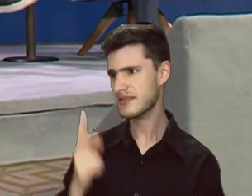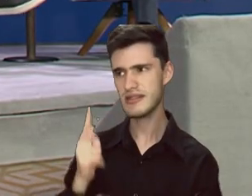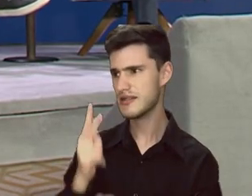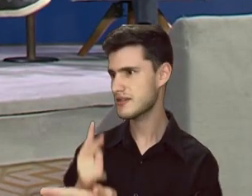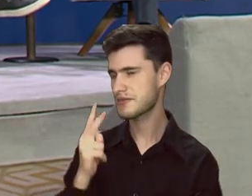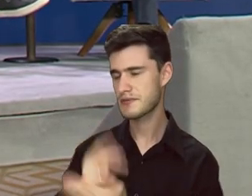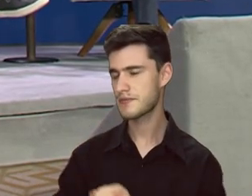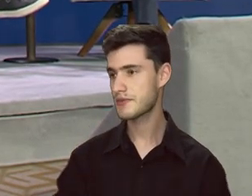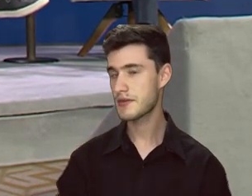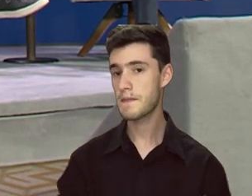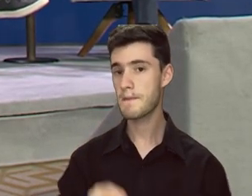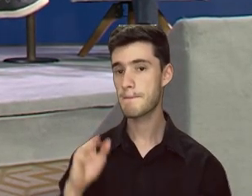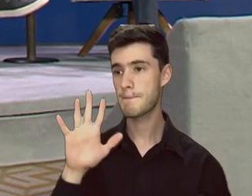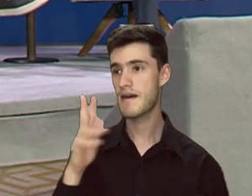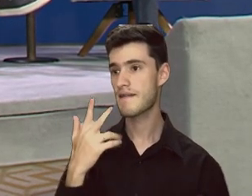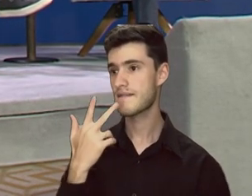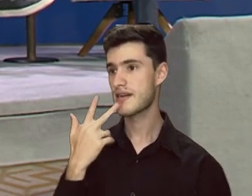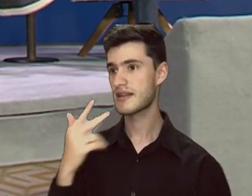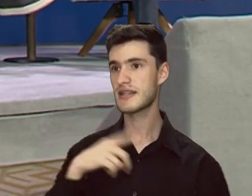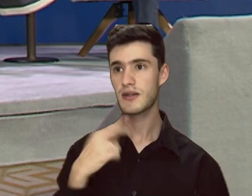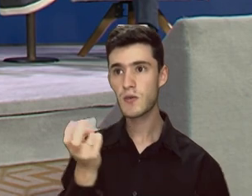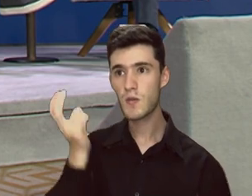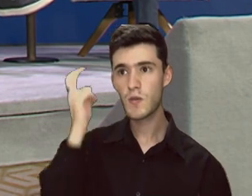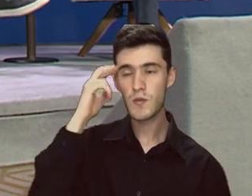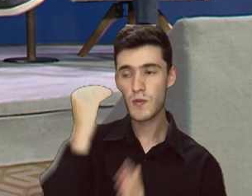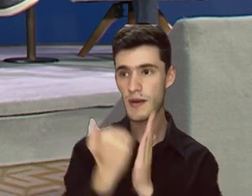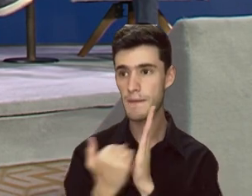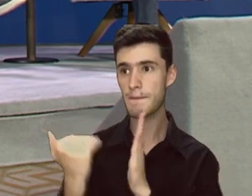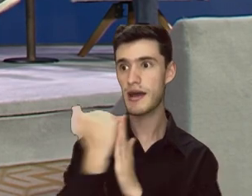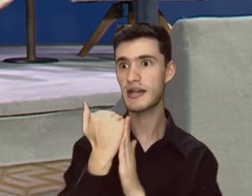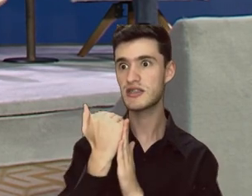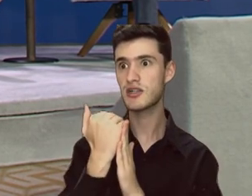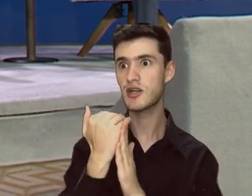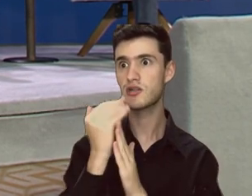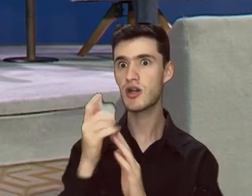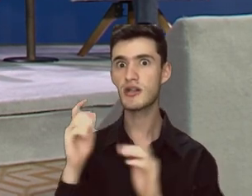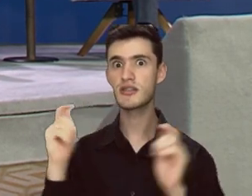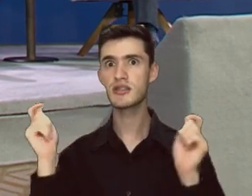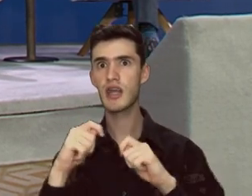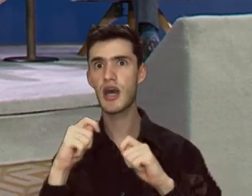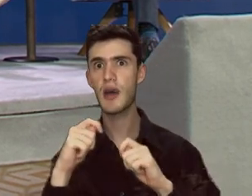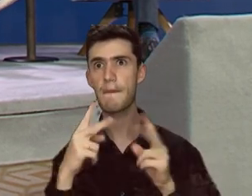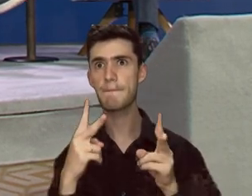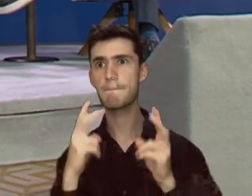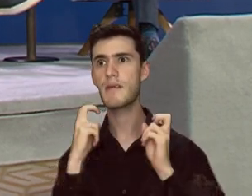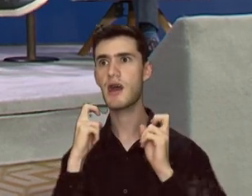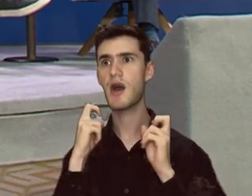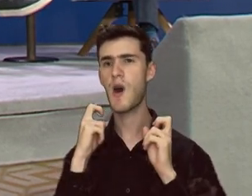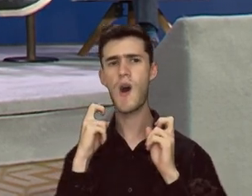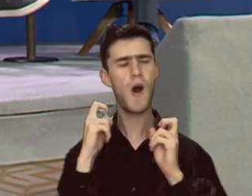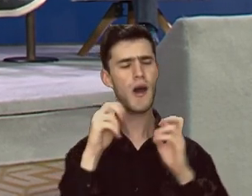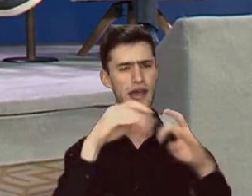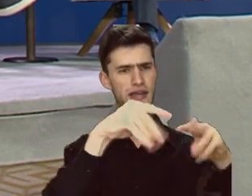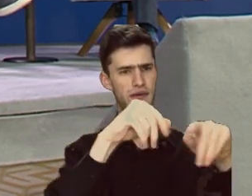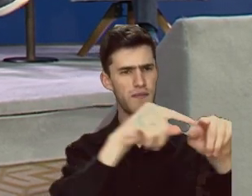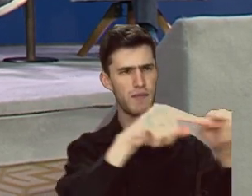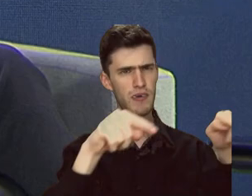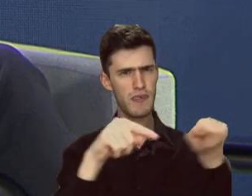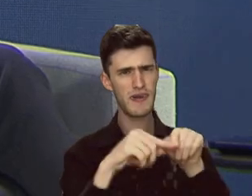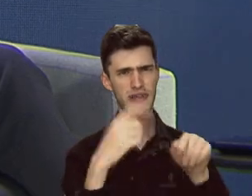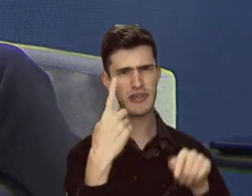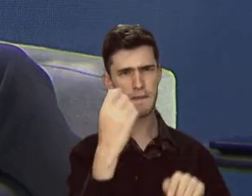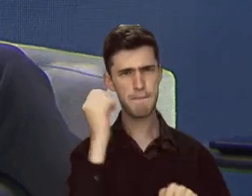é plantando árvore talvez a conta começa a fechar né o produtor falar poxa eu vou usar desses militares eu vou plantar aqui